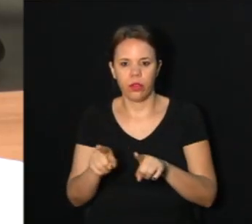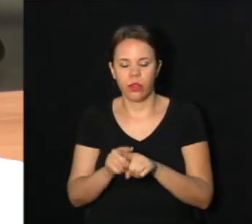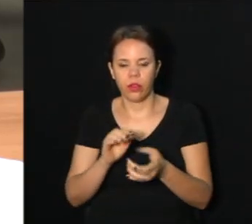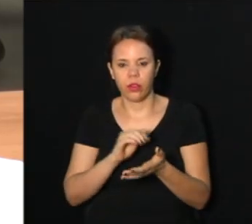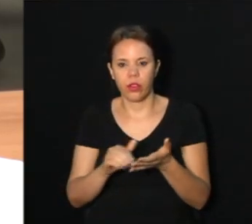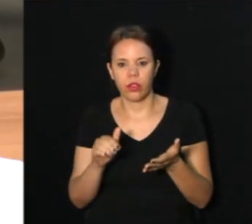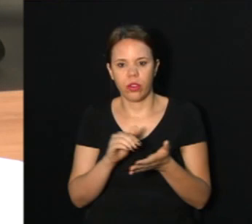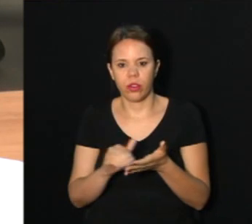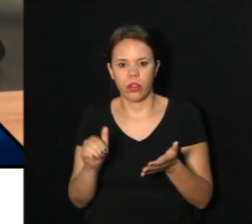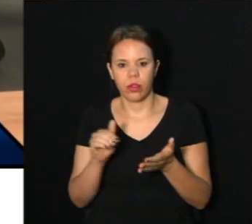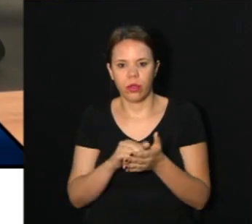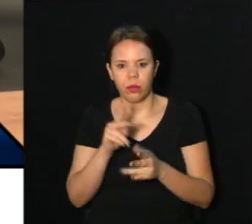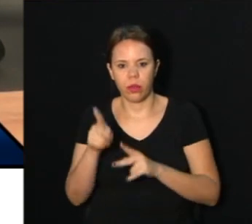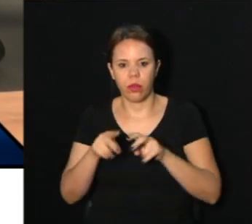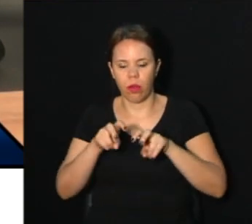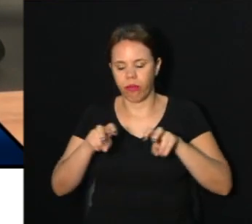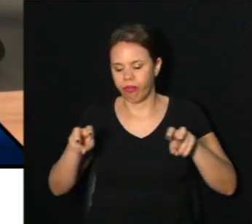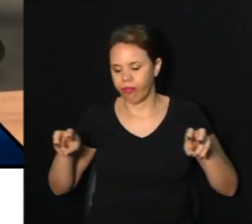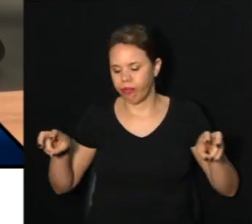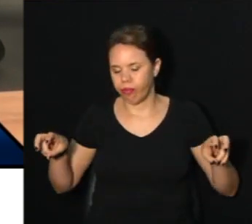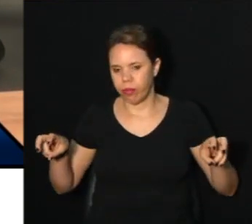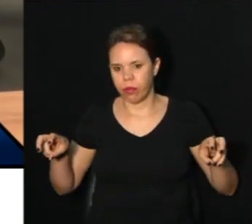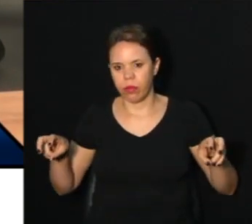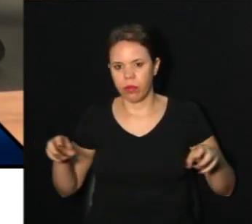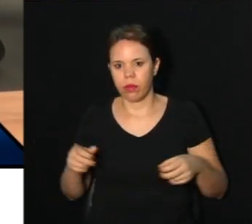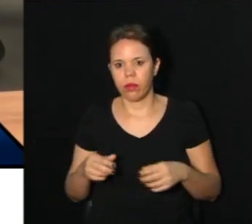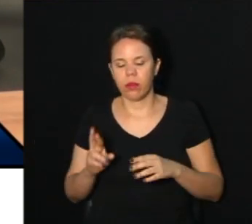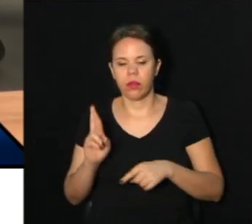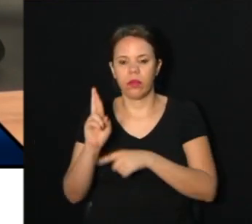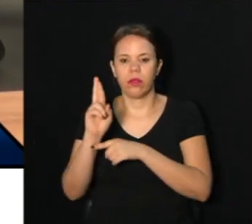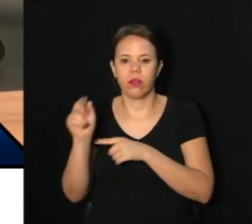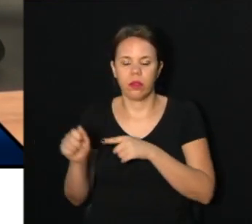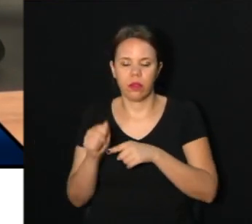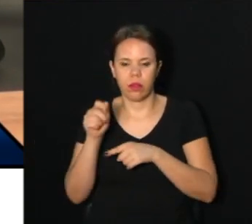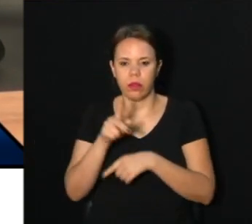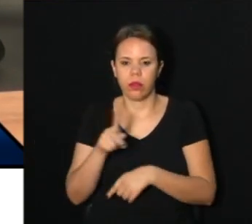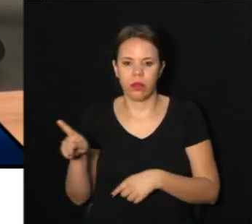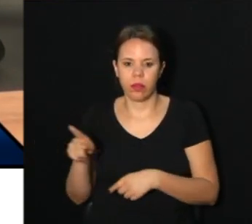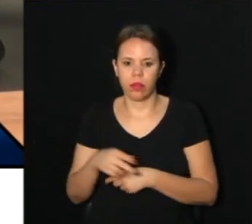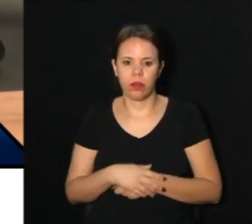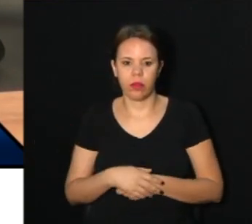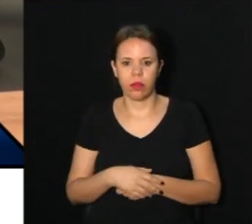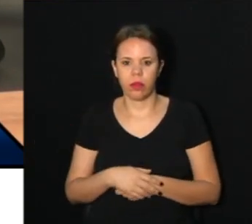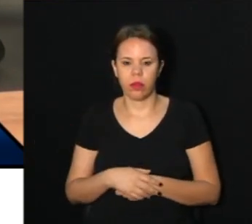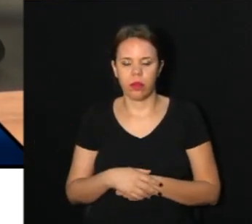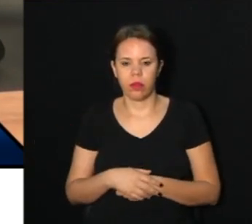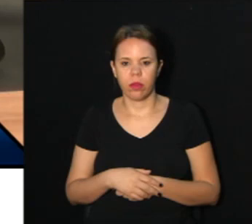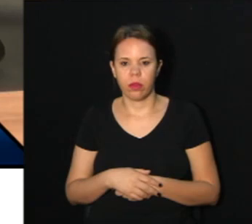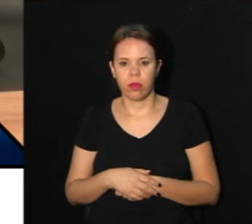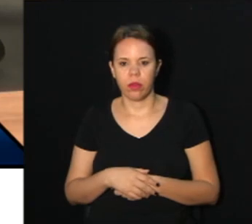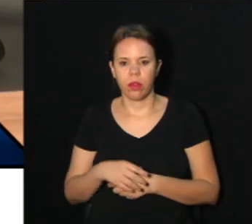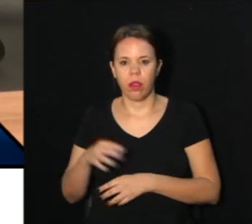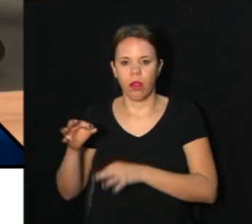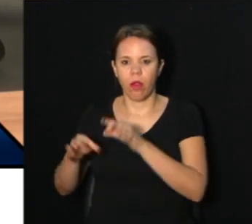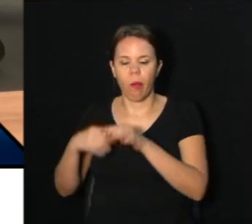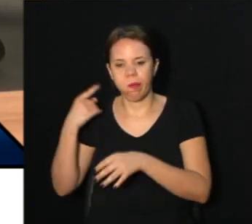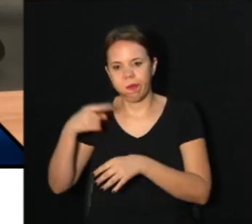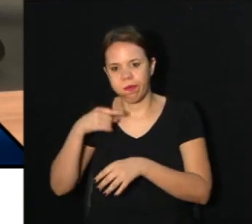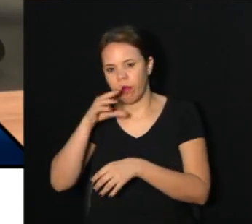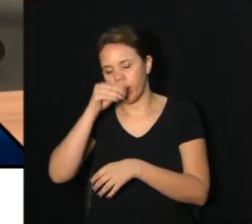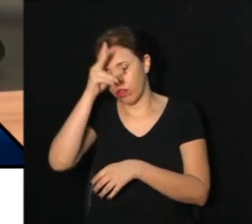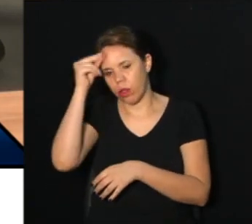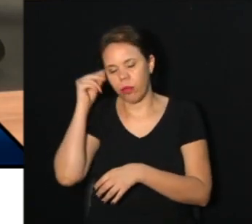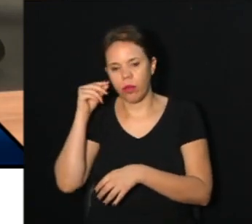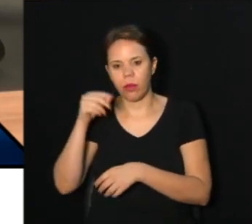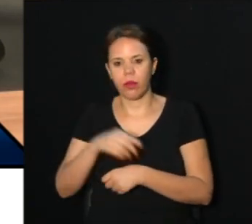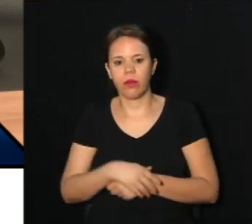todo o pessoal que está na mesa, representante da associação, presidente dos procuradores, servidores aqui